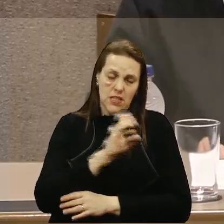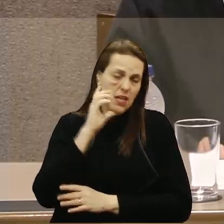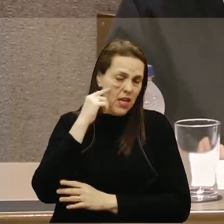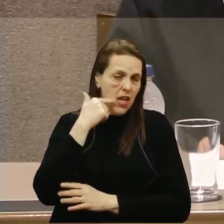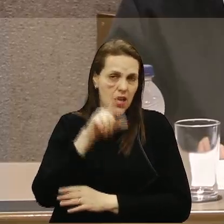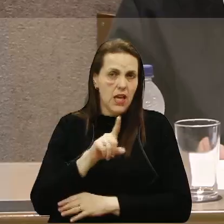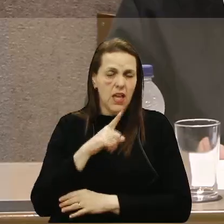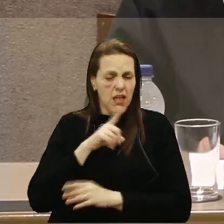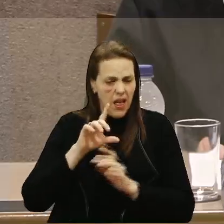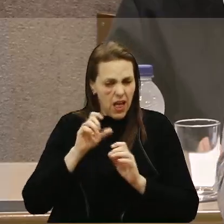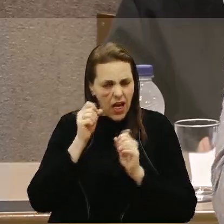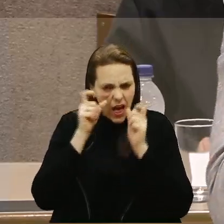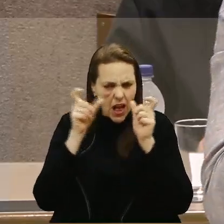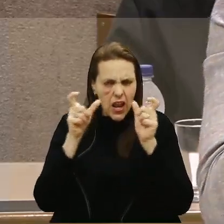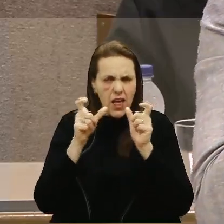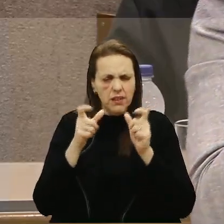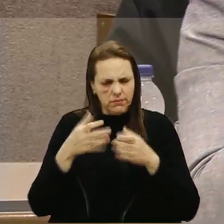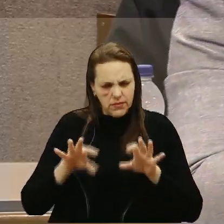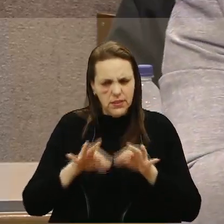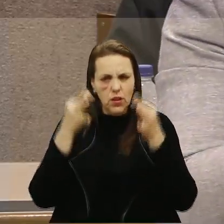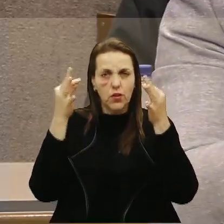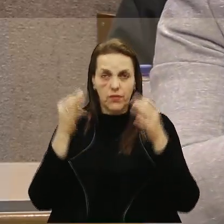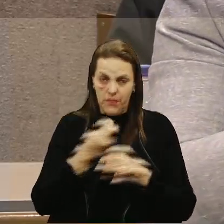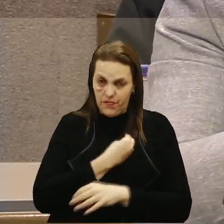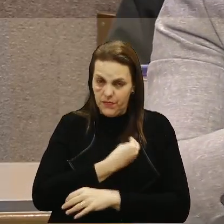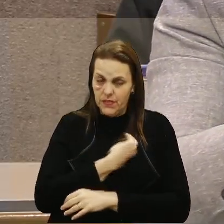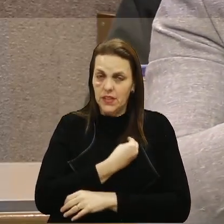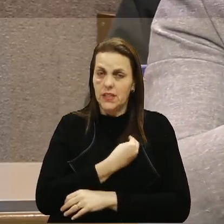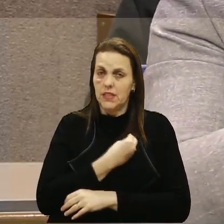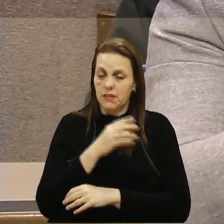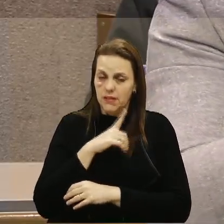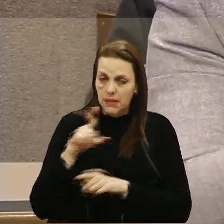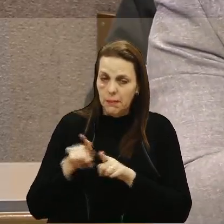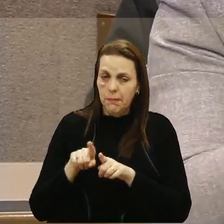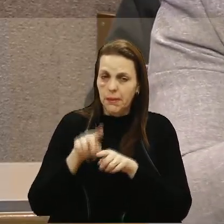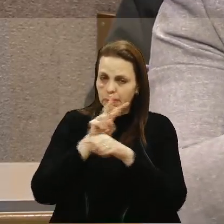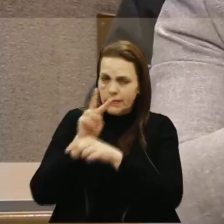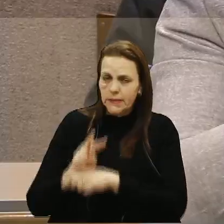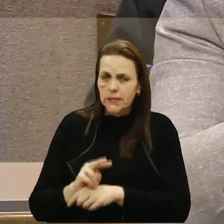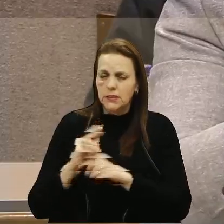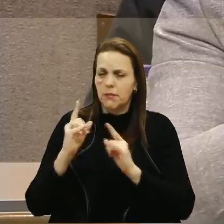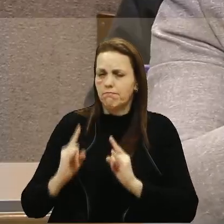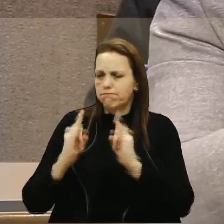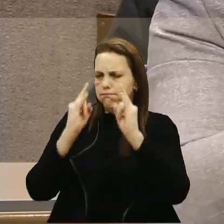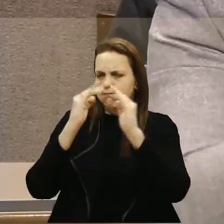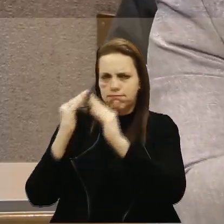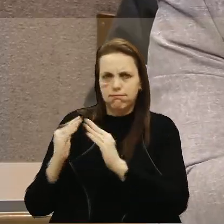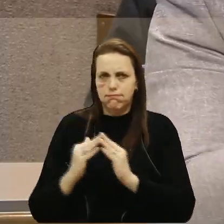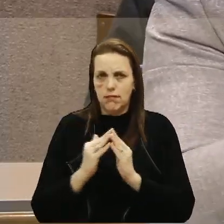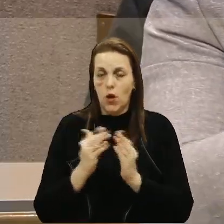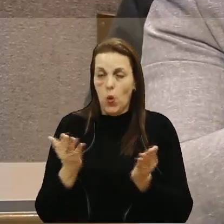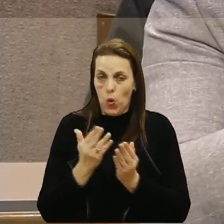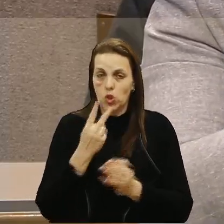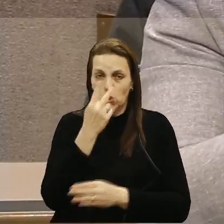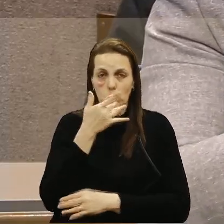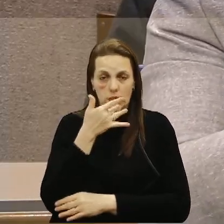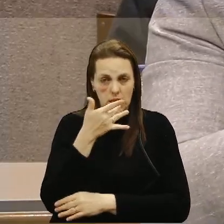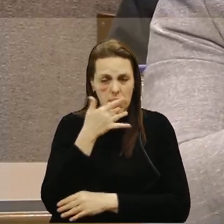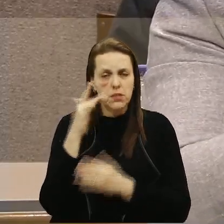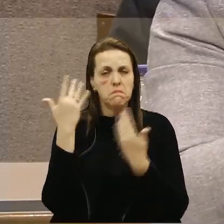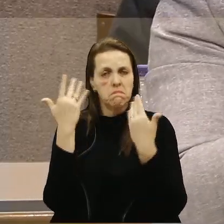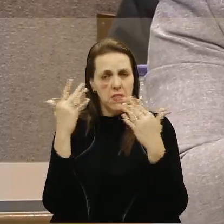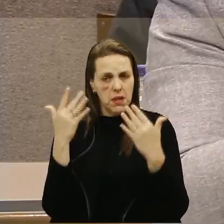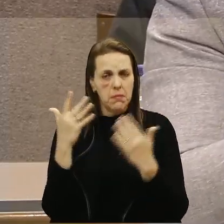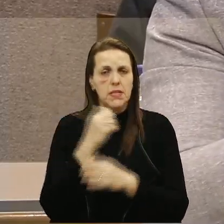podem salvar vidas e proteger patrimônios. Então, parabenizar o prefeito Adlock, hoje às 14 horas, então, o secretário Paulo, e o